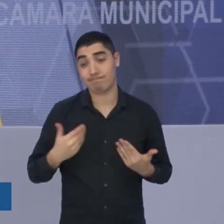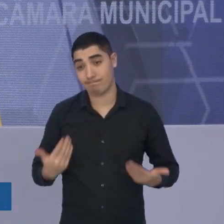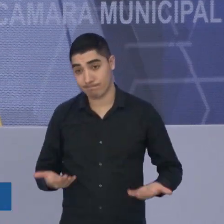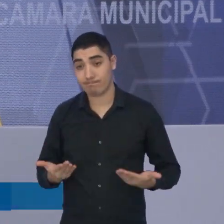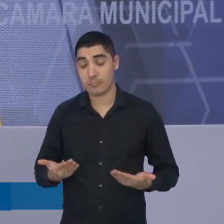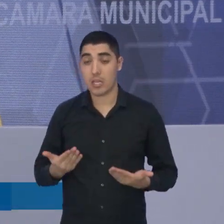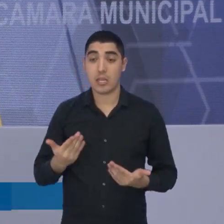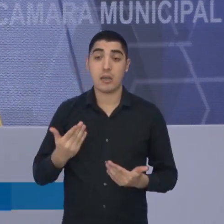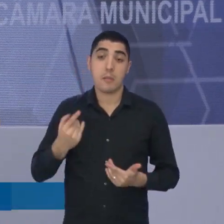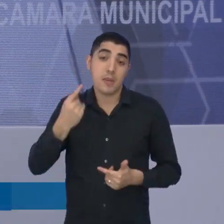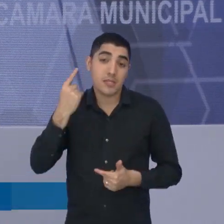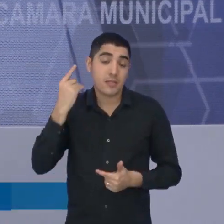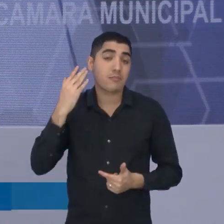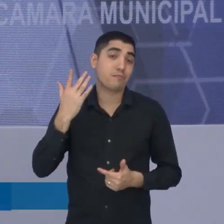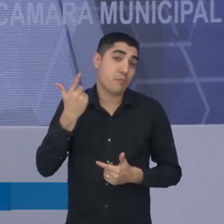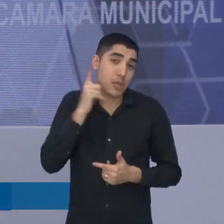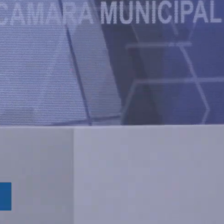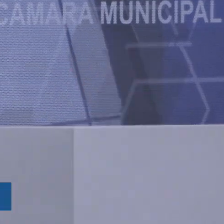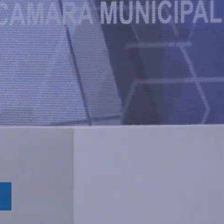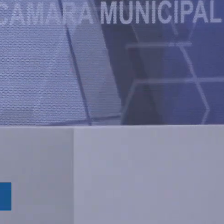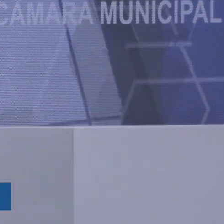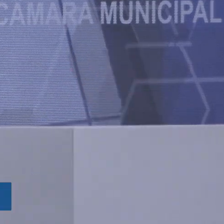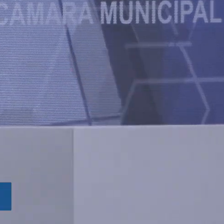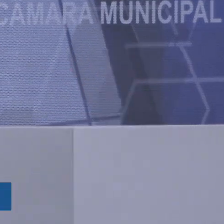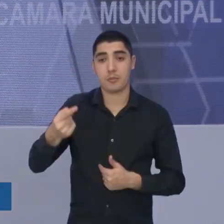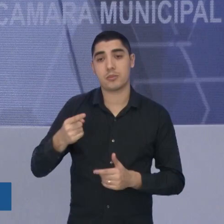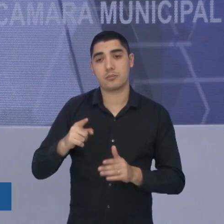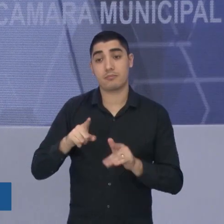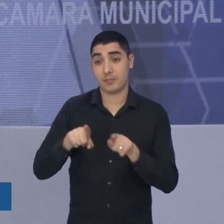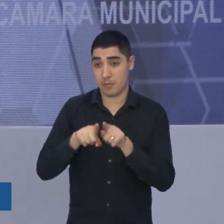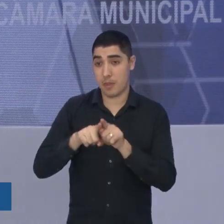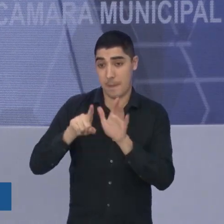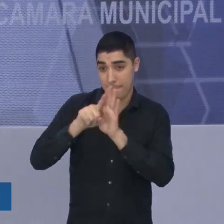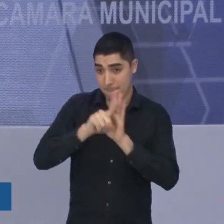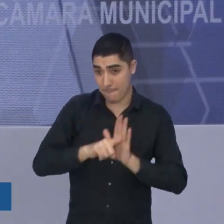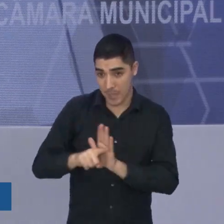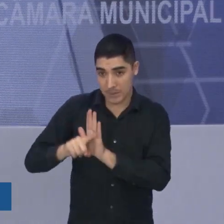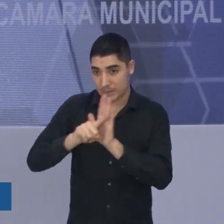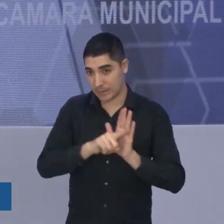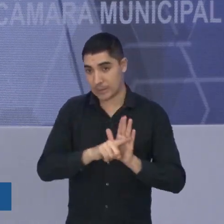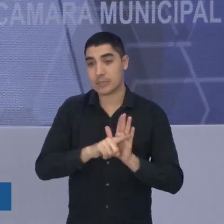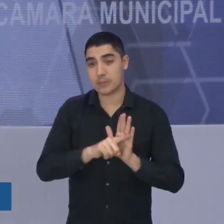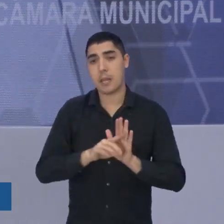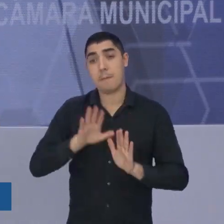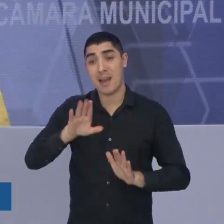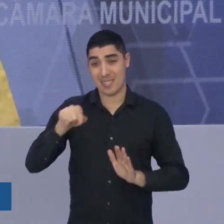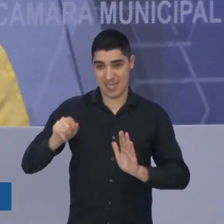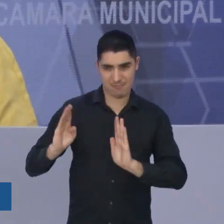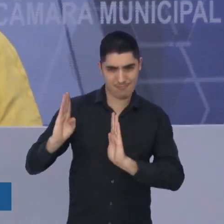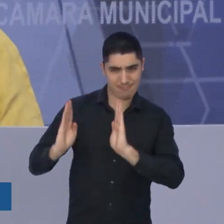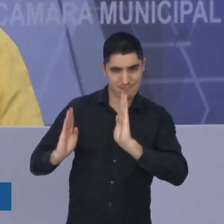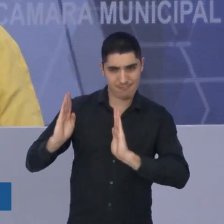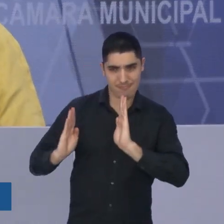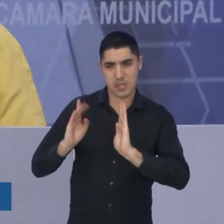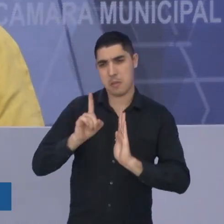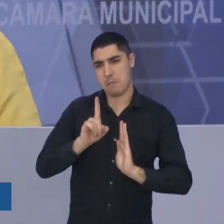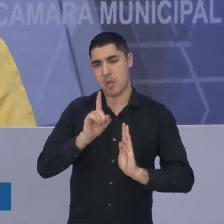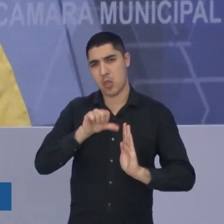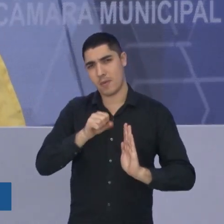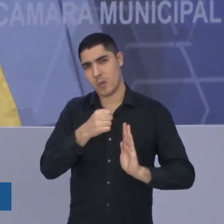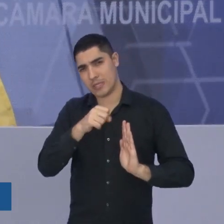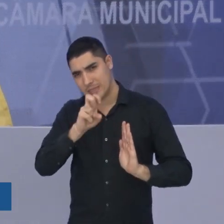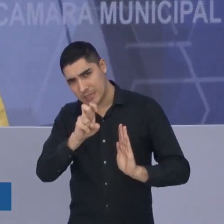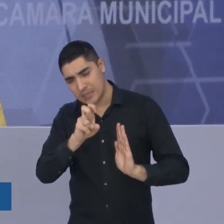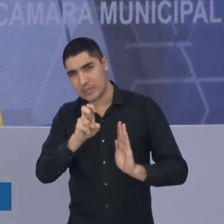no momento e, posteriormente, pesquisa operacional. Mas, desde essa época, ano 85,